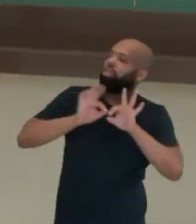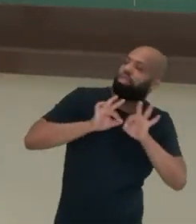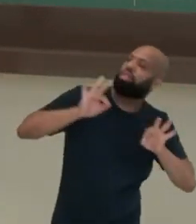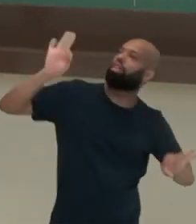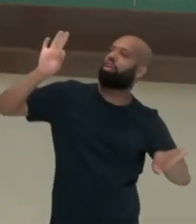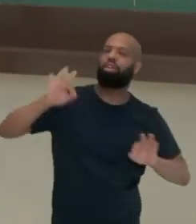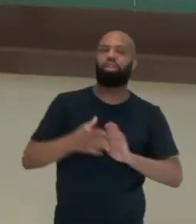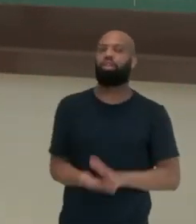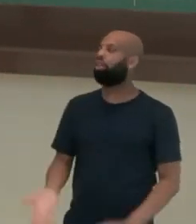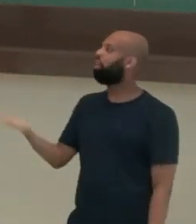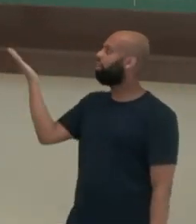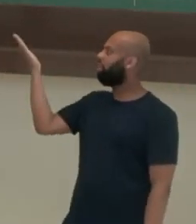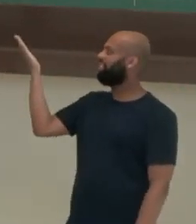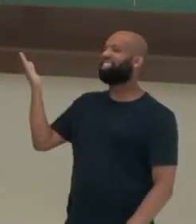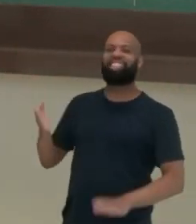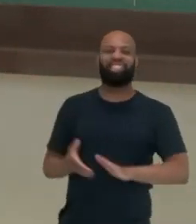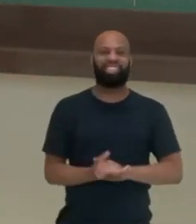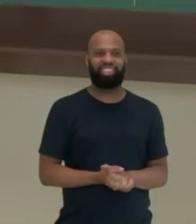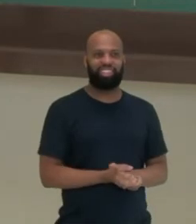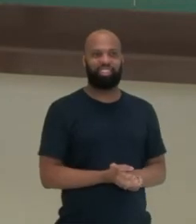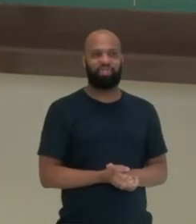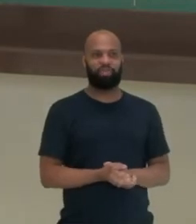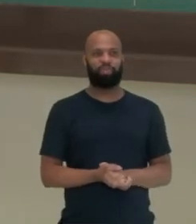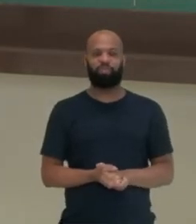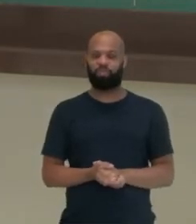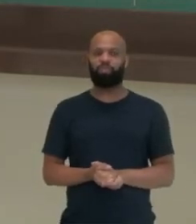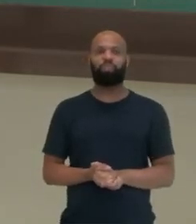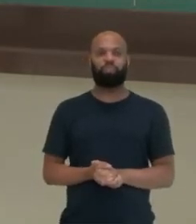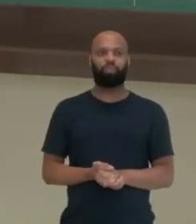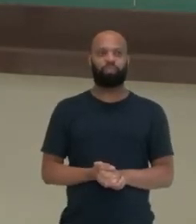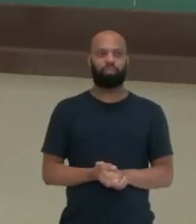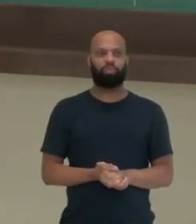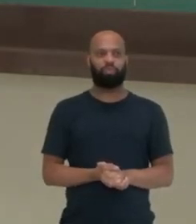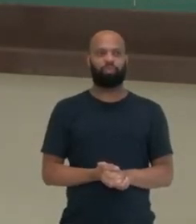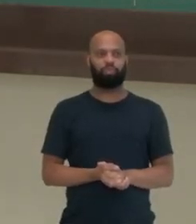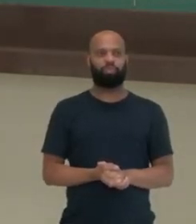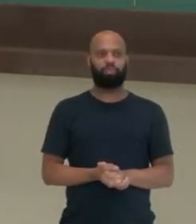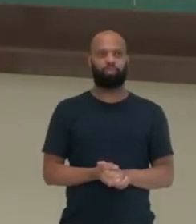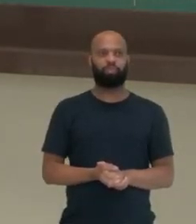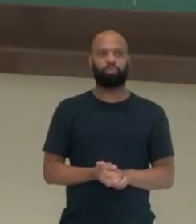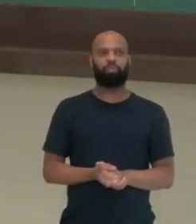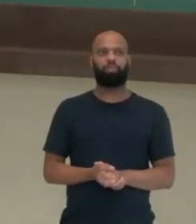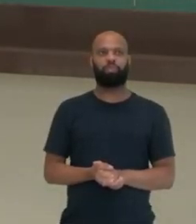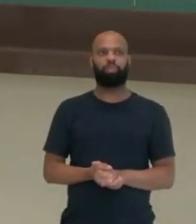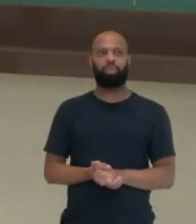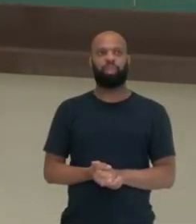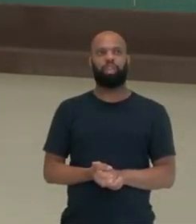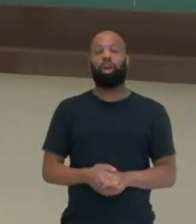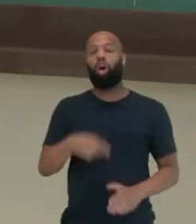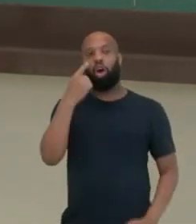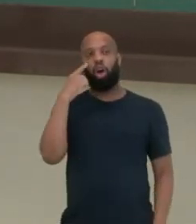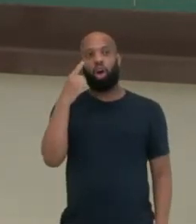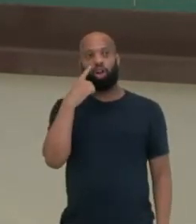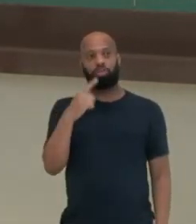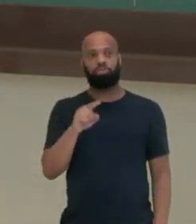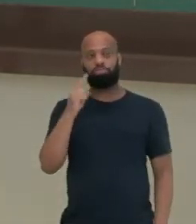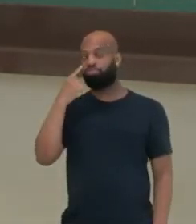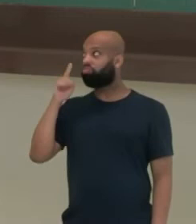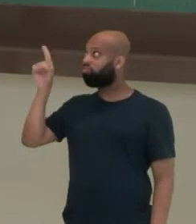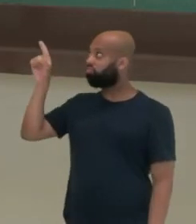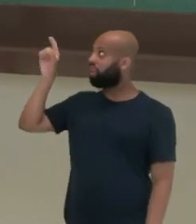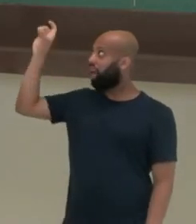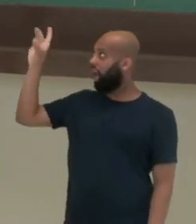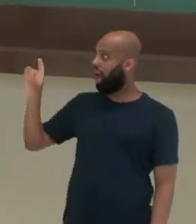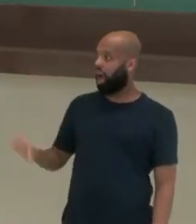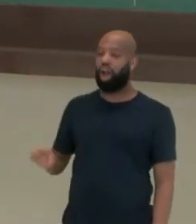y. 0 e 2, ó. 0 para x, 2 para y. Ponto A. Ponto B. 1 e 5. 1